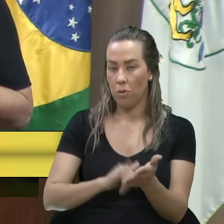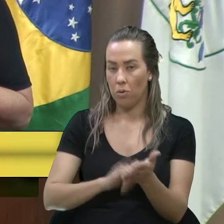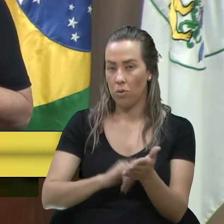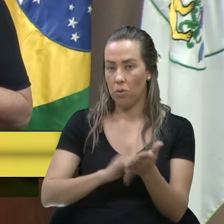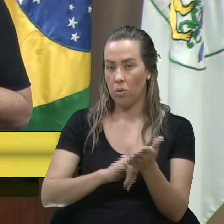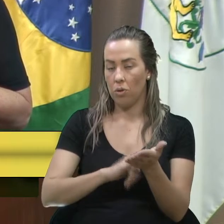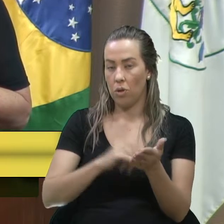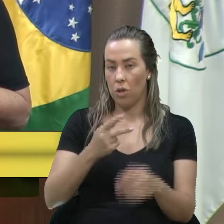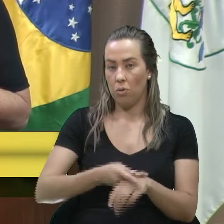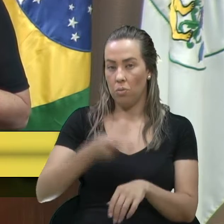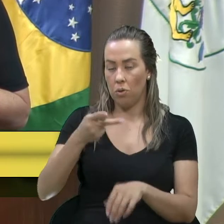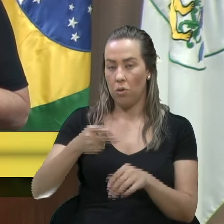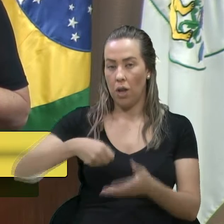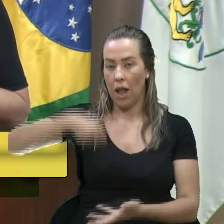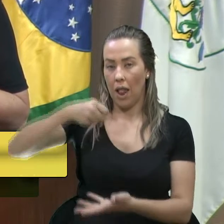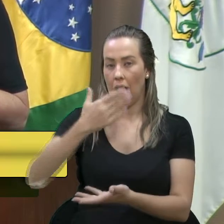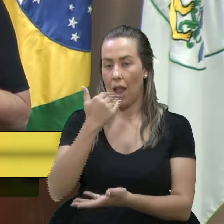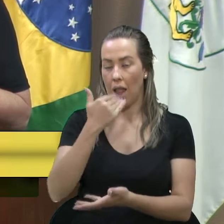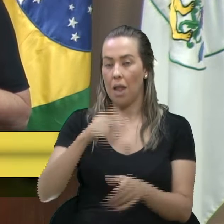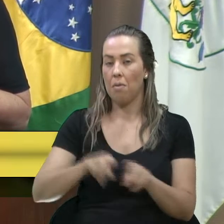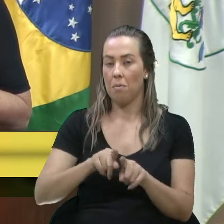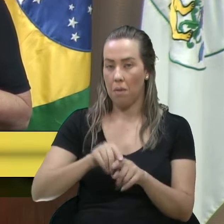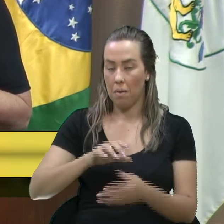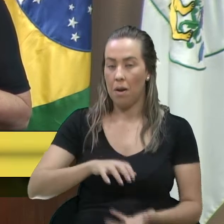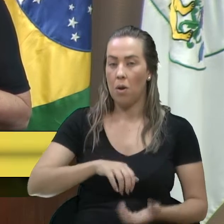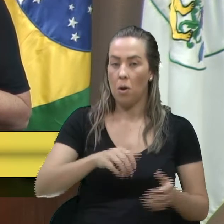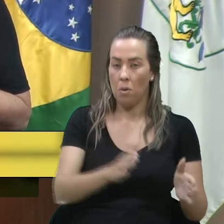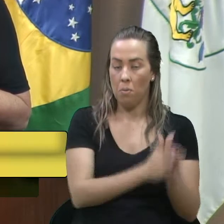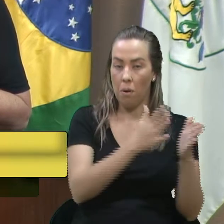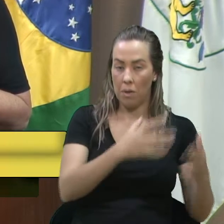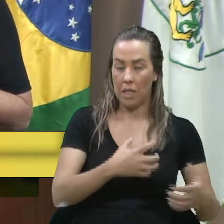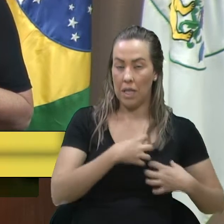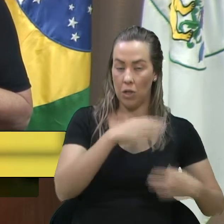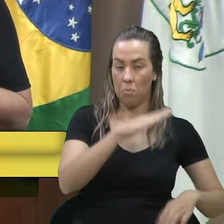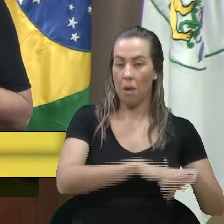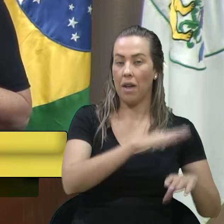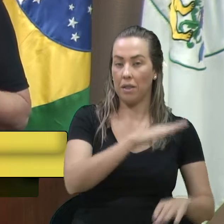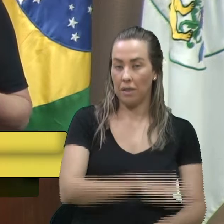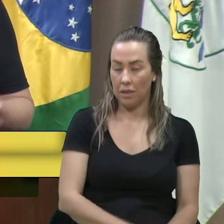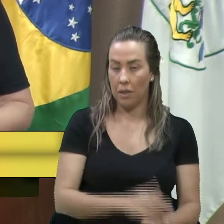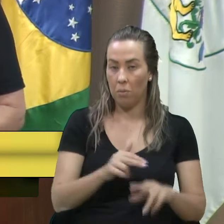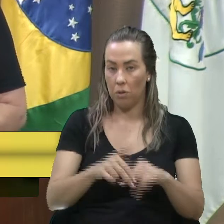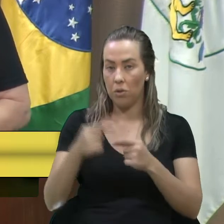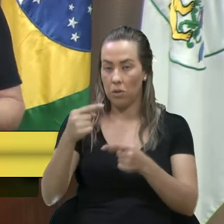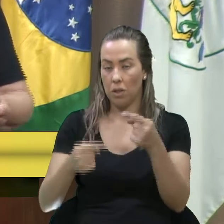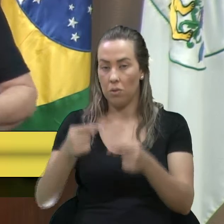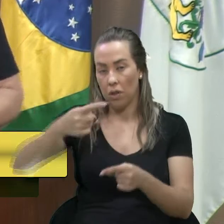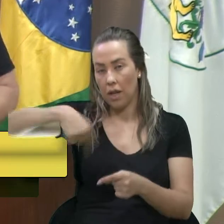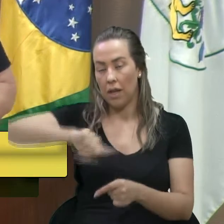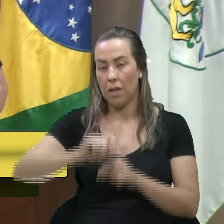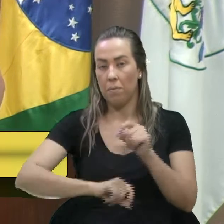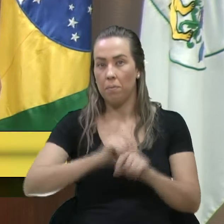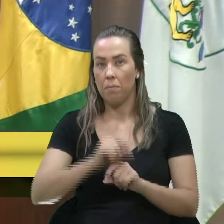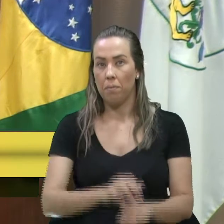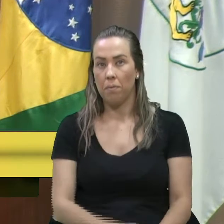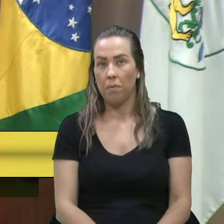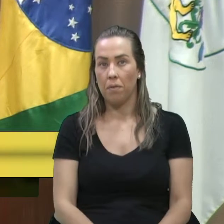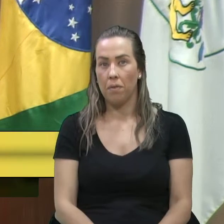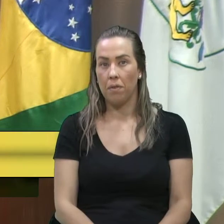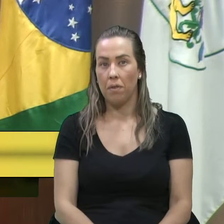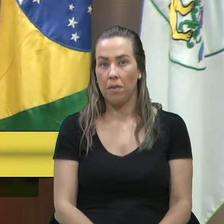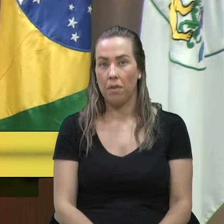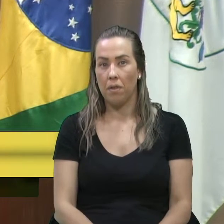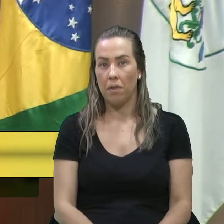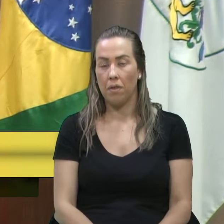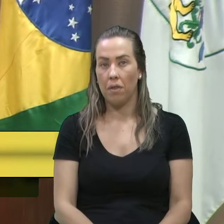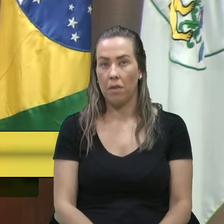os produtos da cesta básica pesa muito mais para o pobre. Então, acho que nós temos que discutir nessa casa, podiam fazer uma audiência para discutir